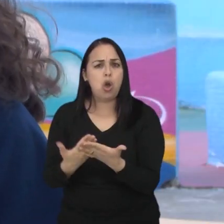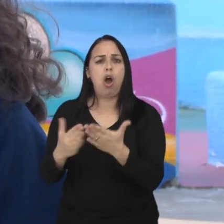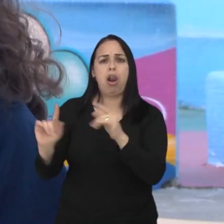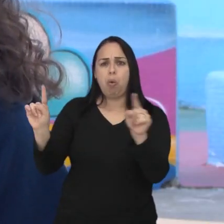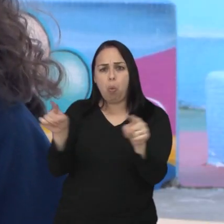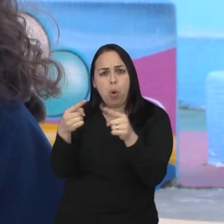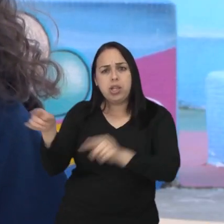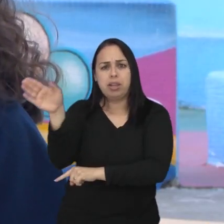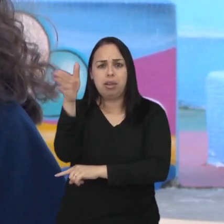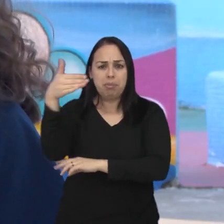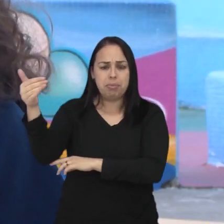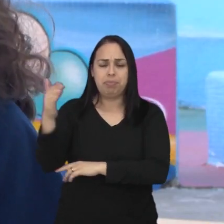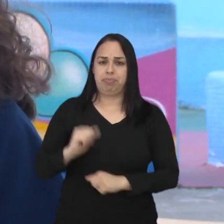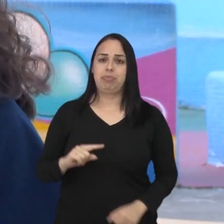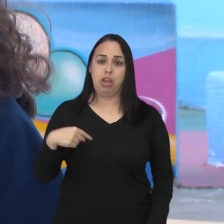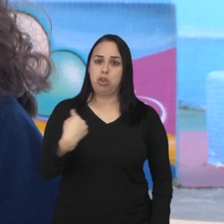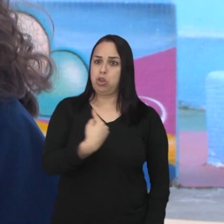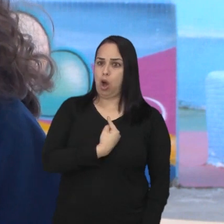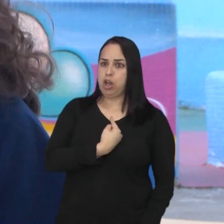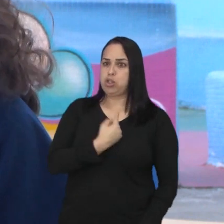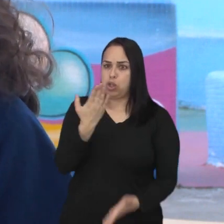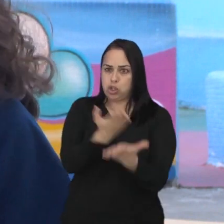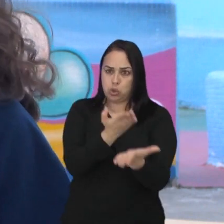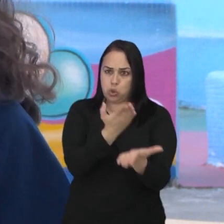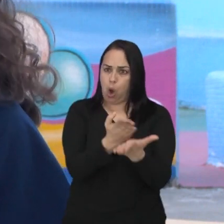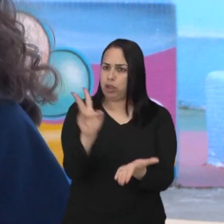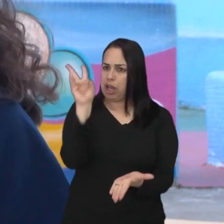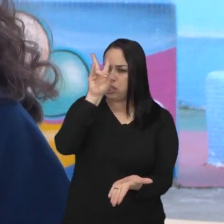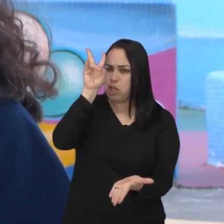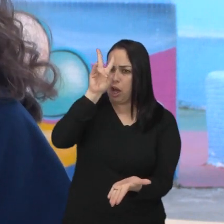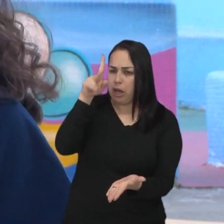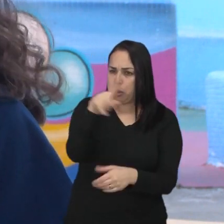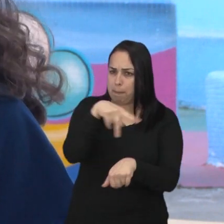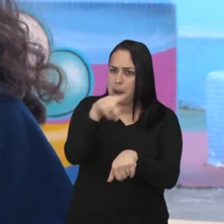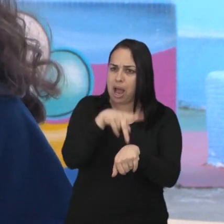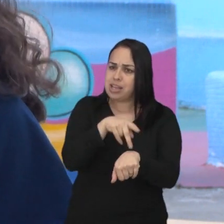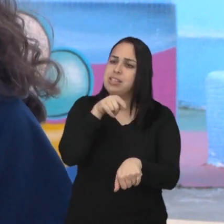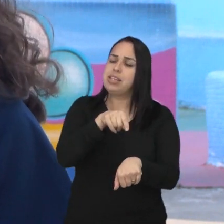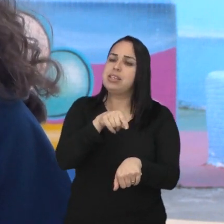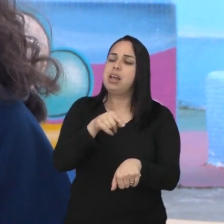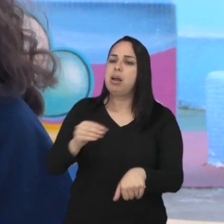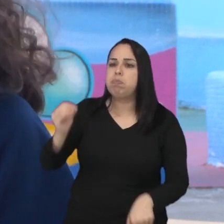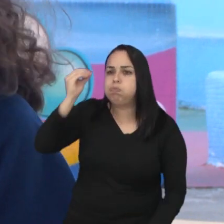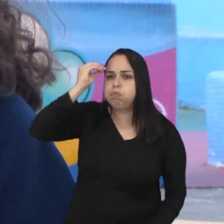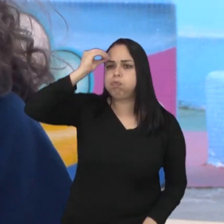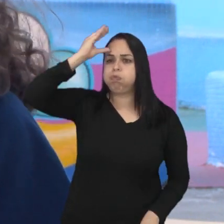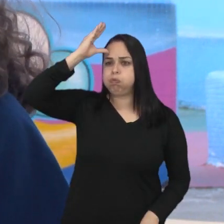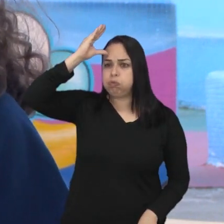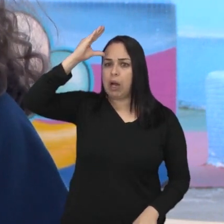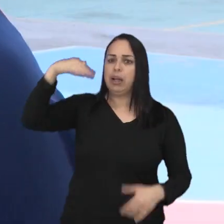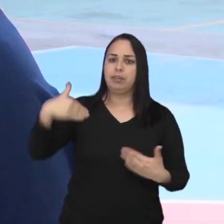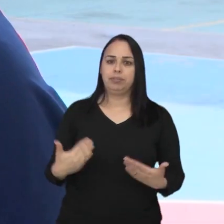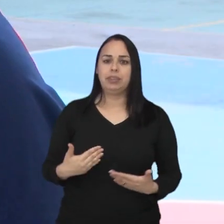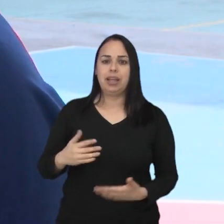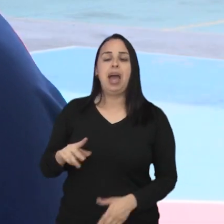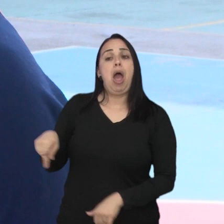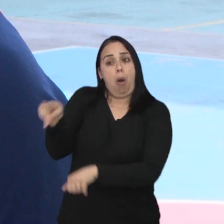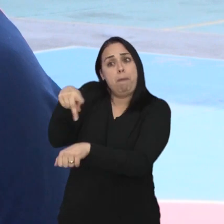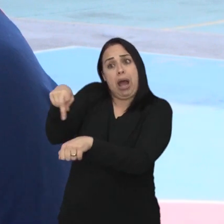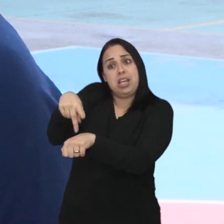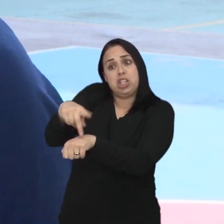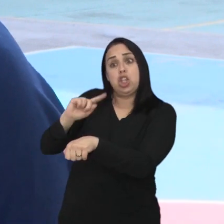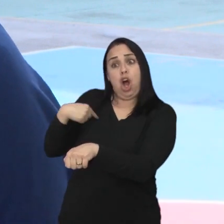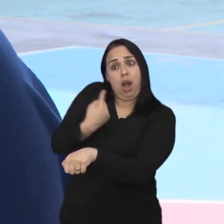importante porque assim a gente conhece, a gente estuda mais sobre a história do país e a gente tem mais conhecimento sobre ele. É o nosso país,